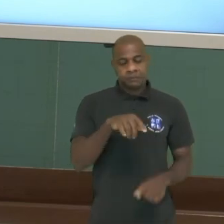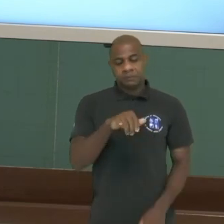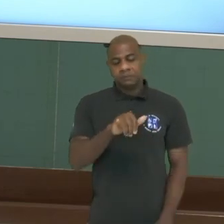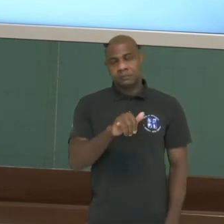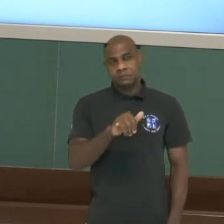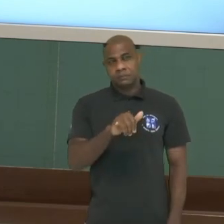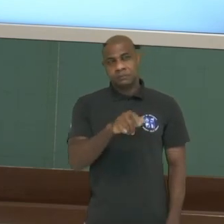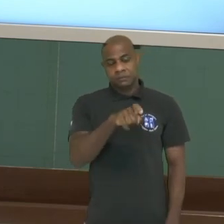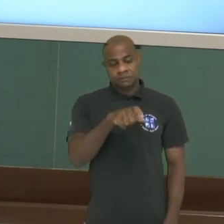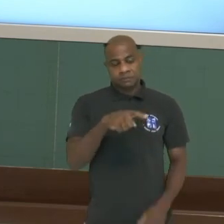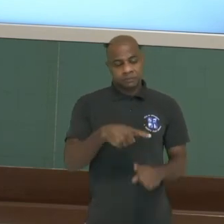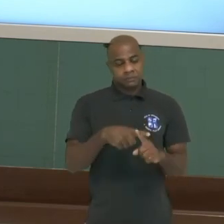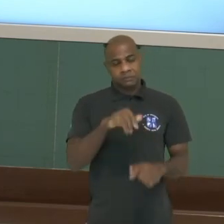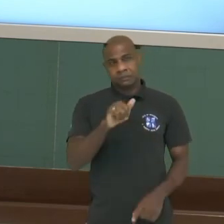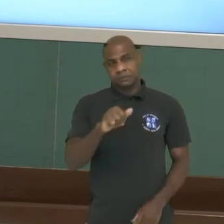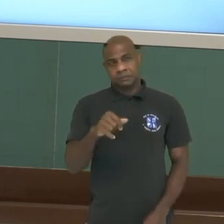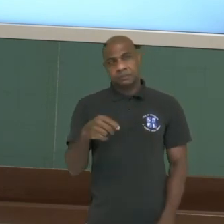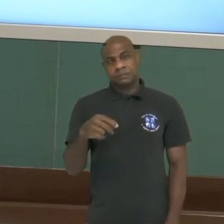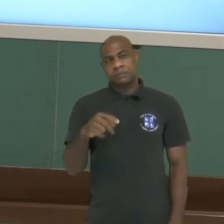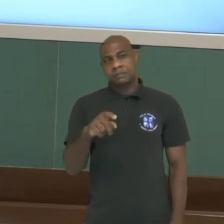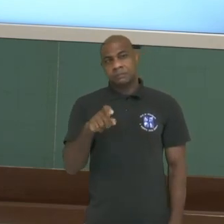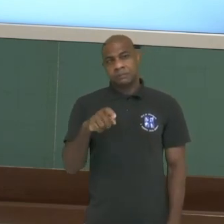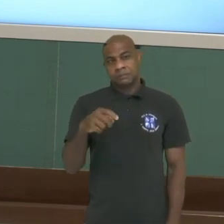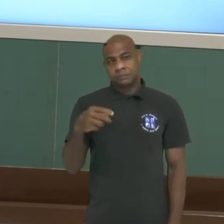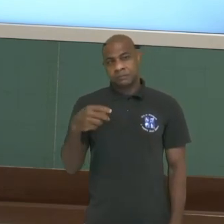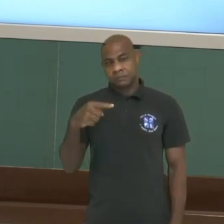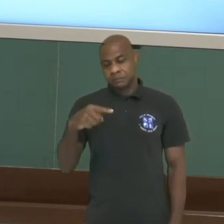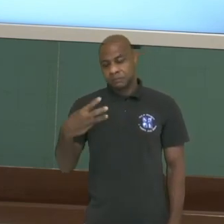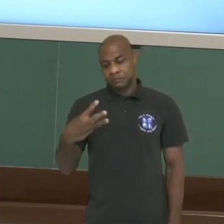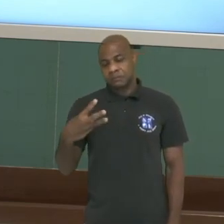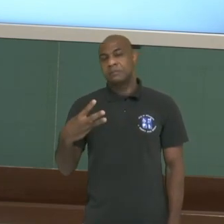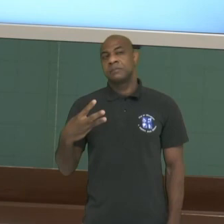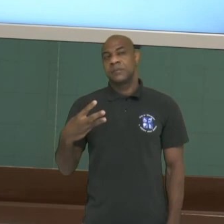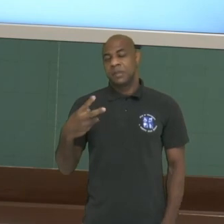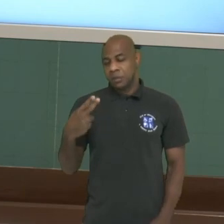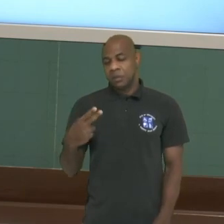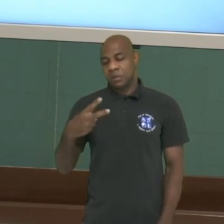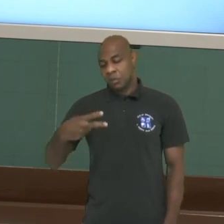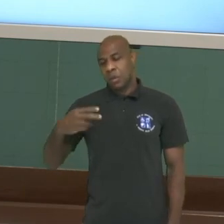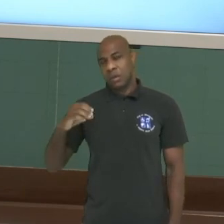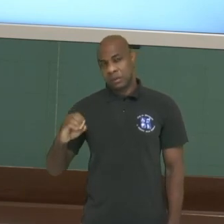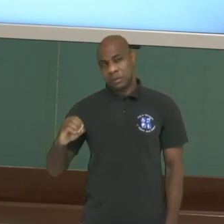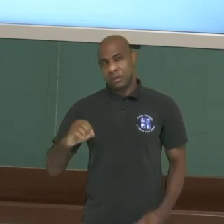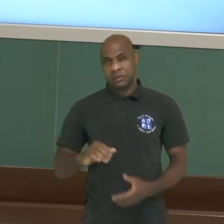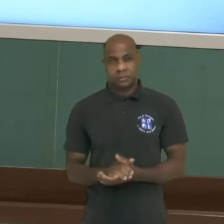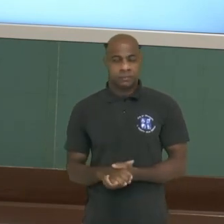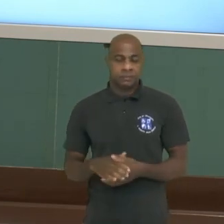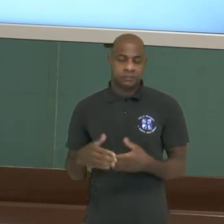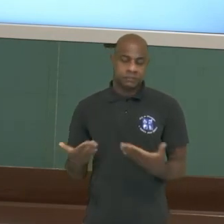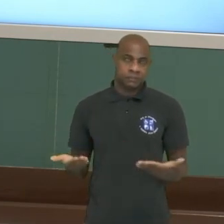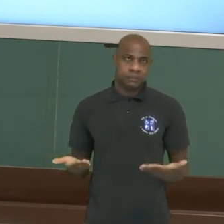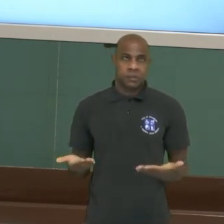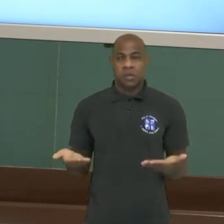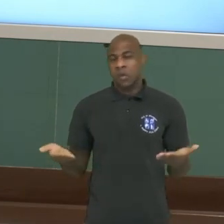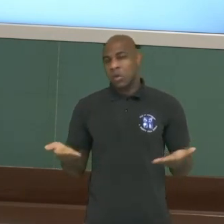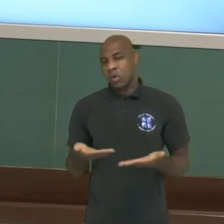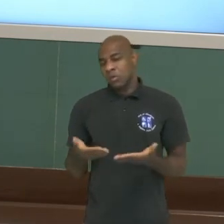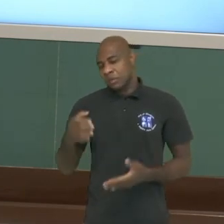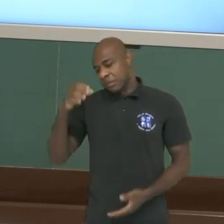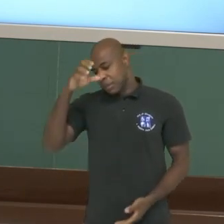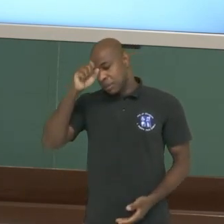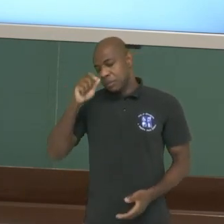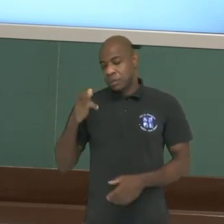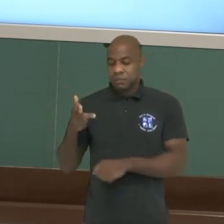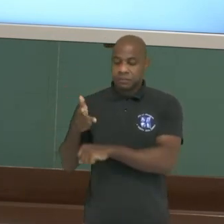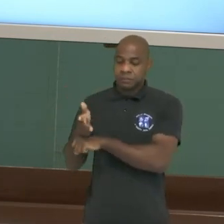3 é igual a 0. Ficou fácil agora, não é verdade? Bem, o que a gente viu hoje? A gente viu neste